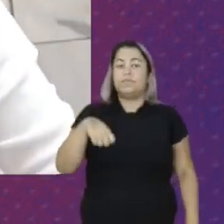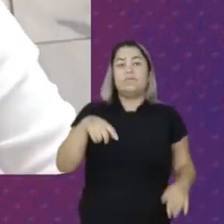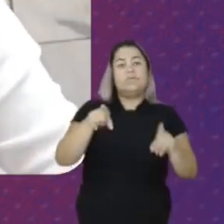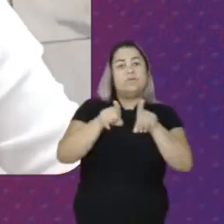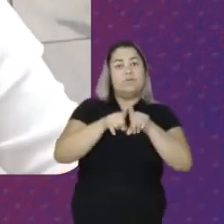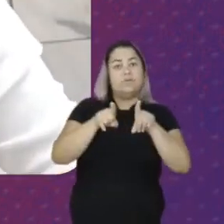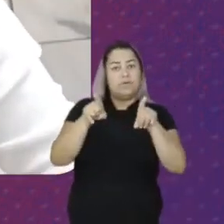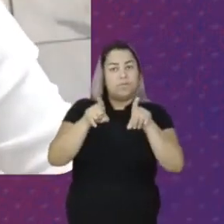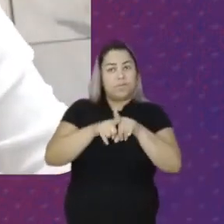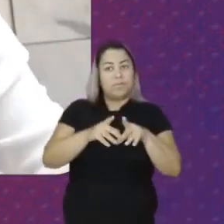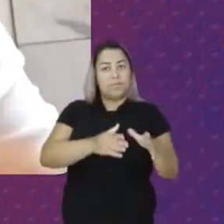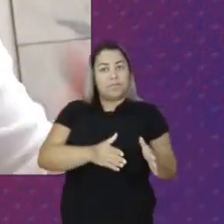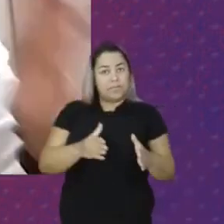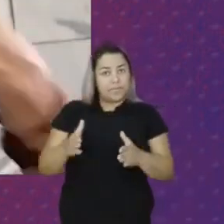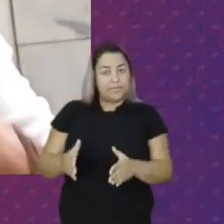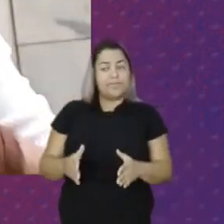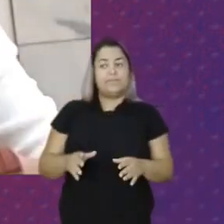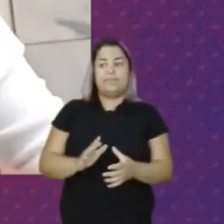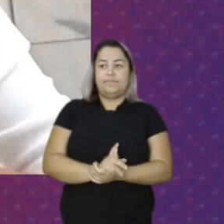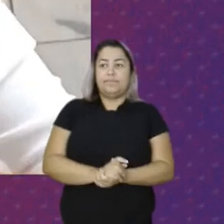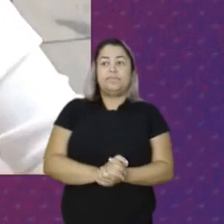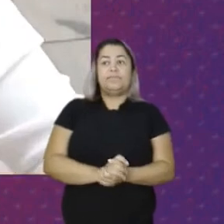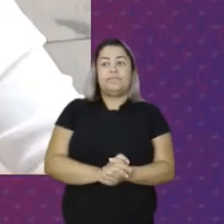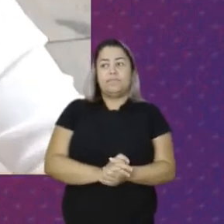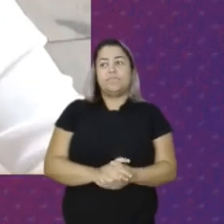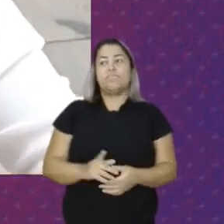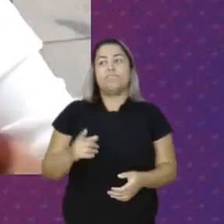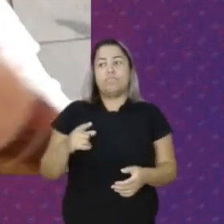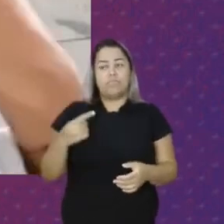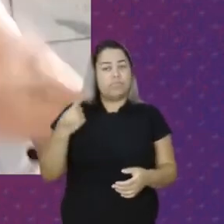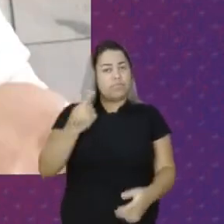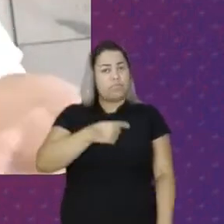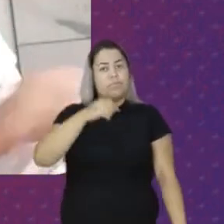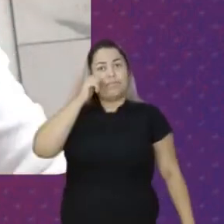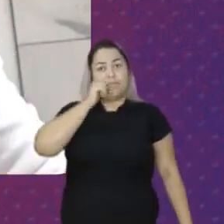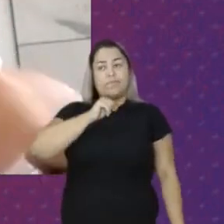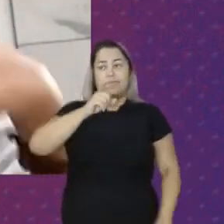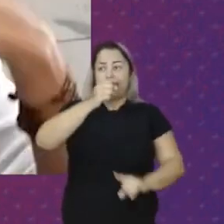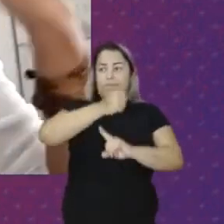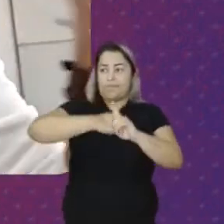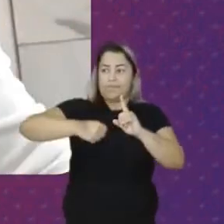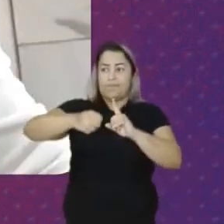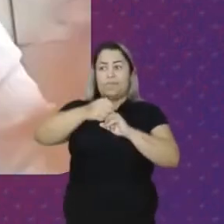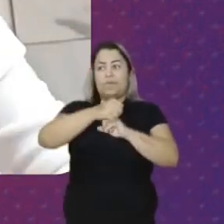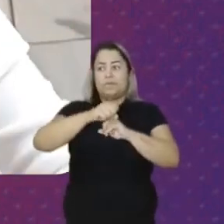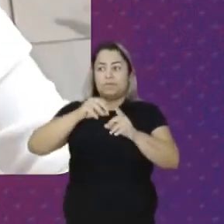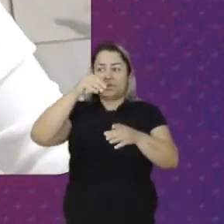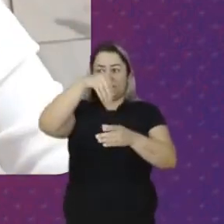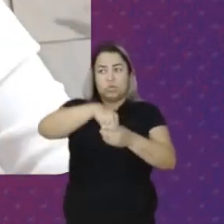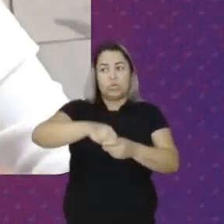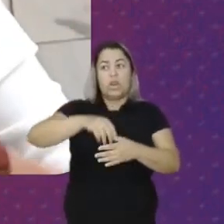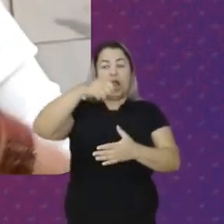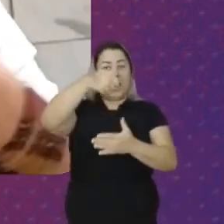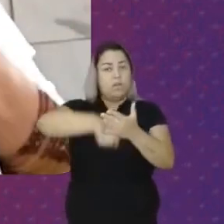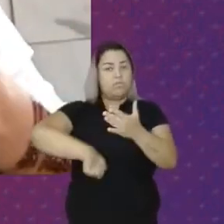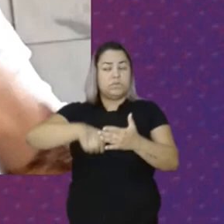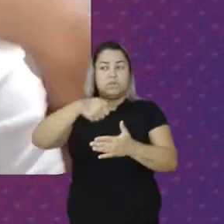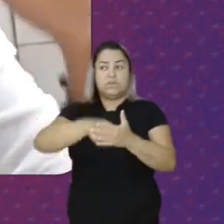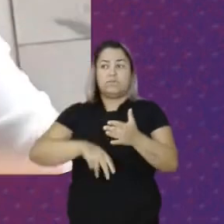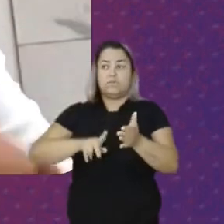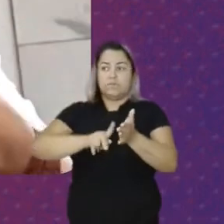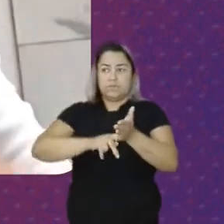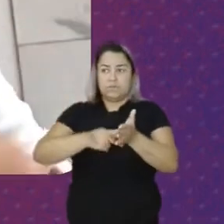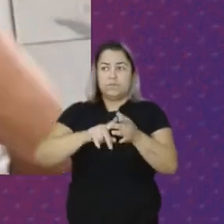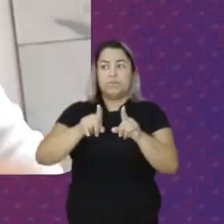ameaças nesse processo. Assim como a gente tem mulheres que são lideranças de movimento social, dentro da luta sindical, e